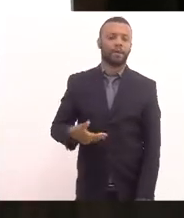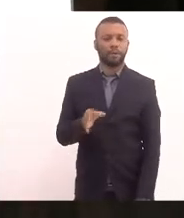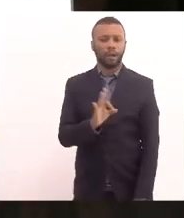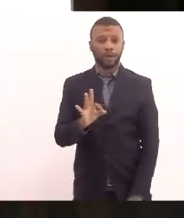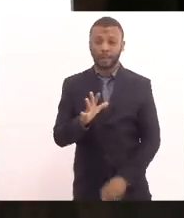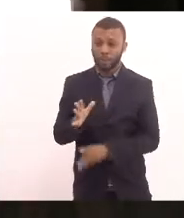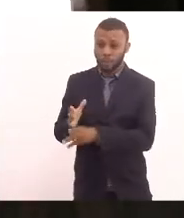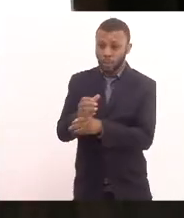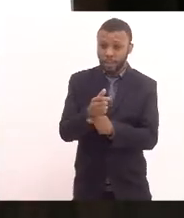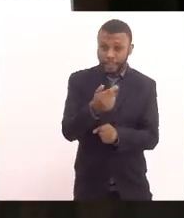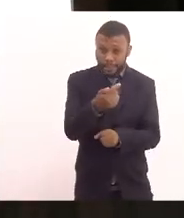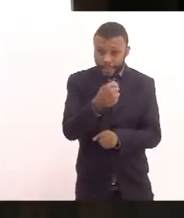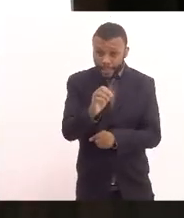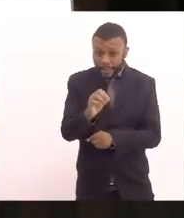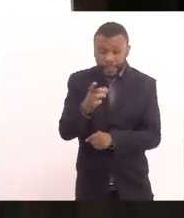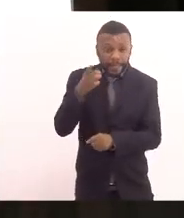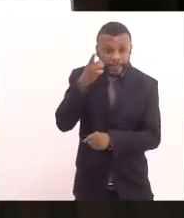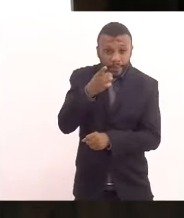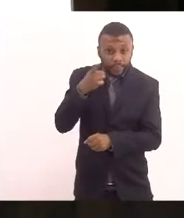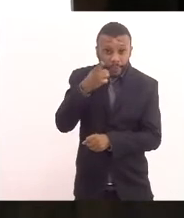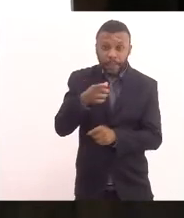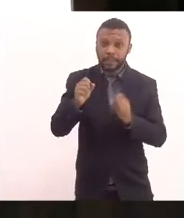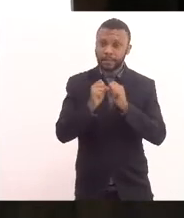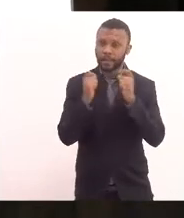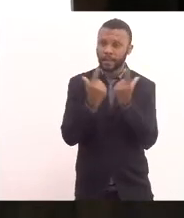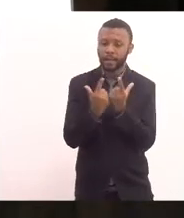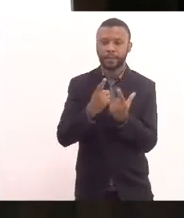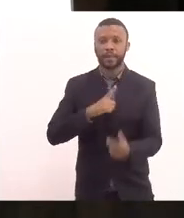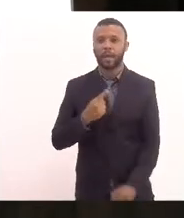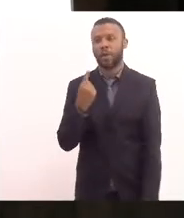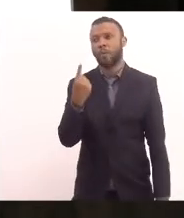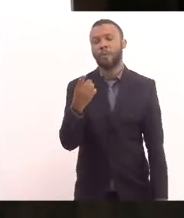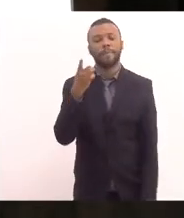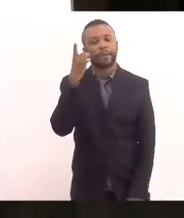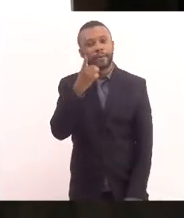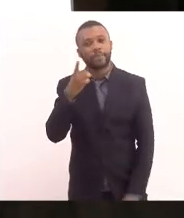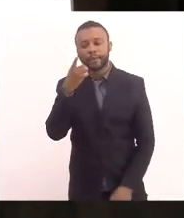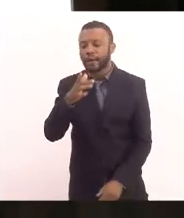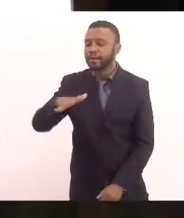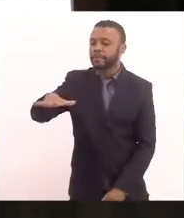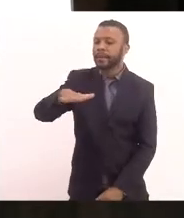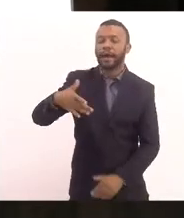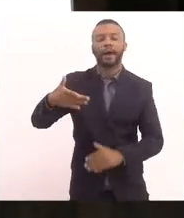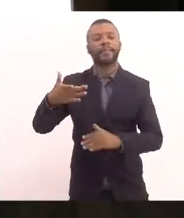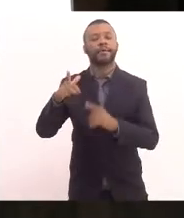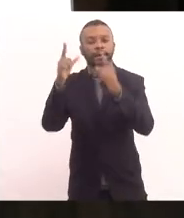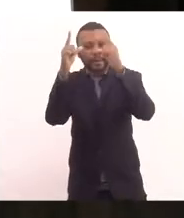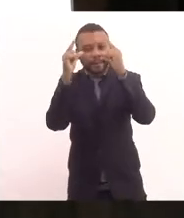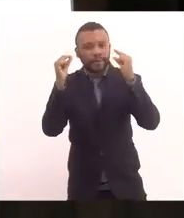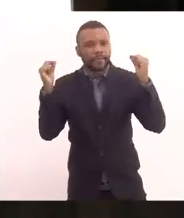70 deputados aqui da casa ter uma deputada da enfermagem.